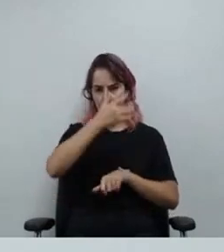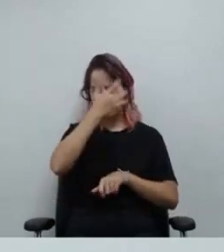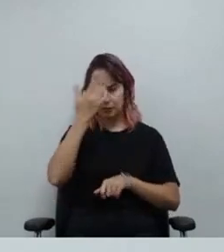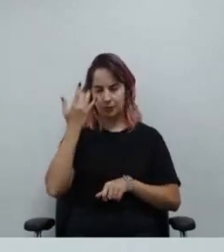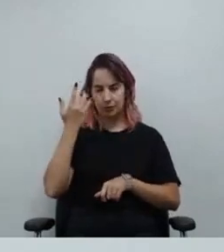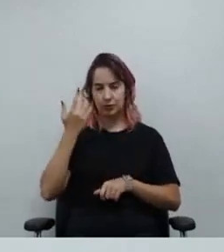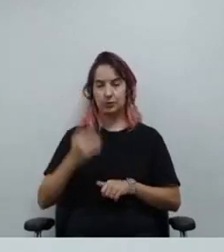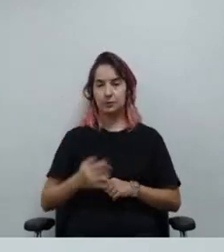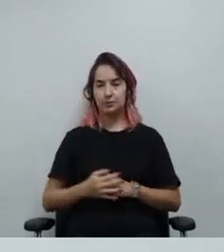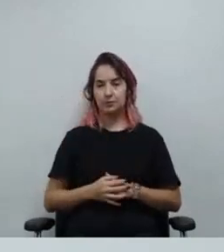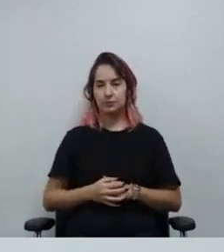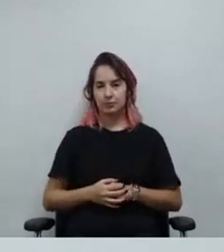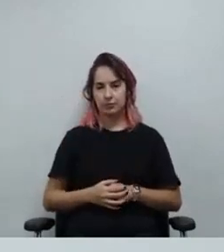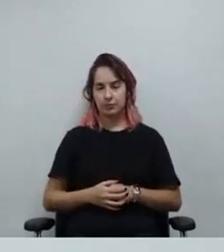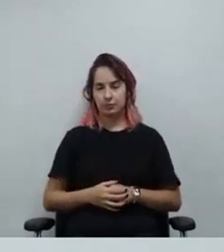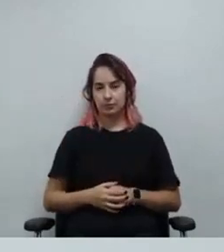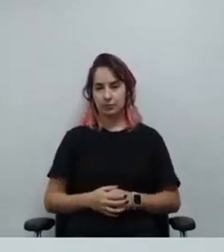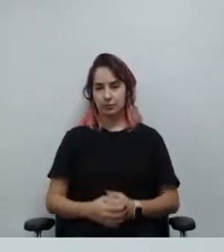imagino